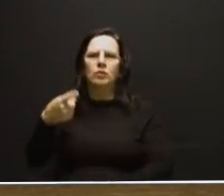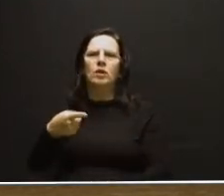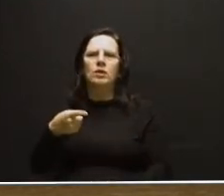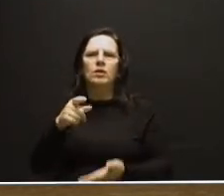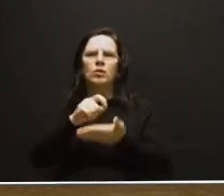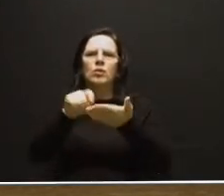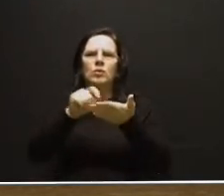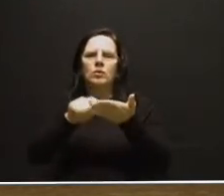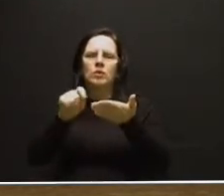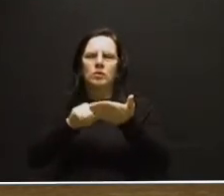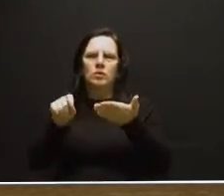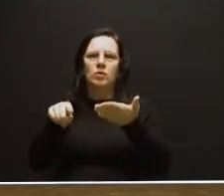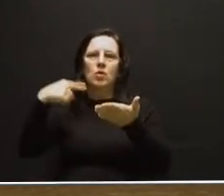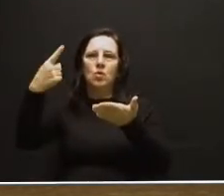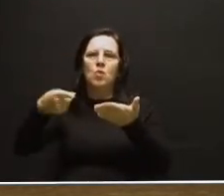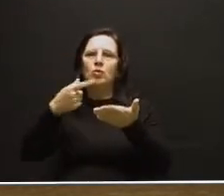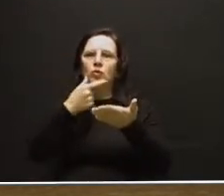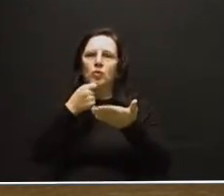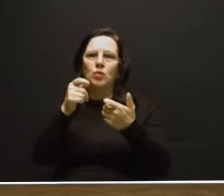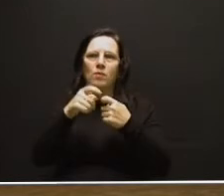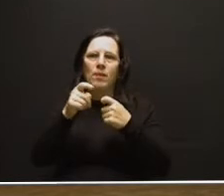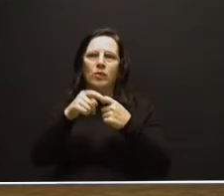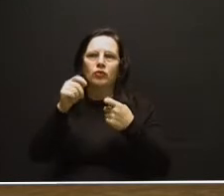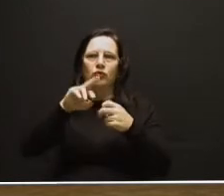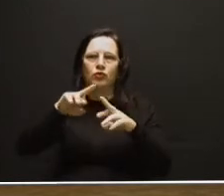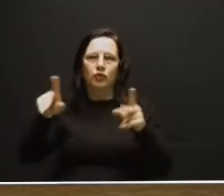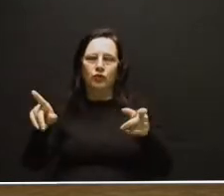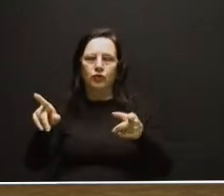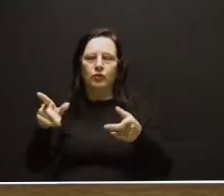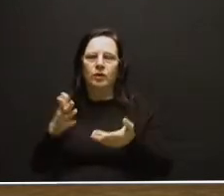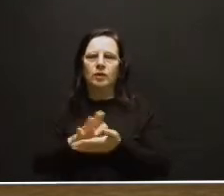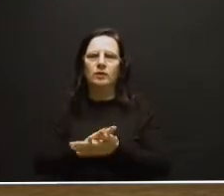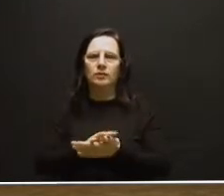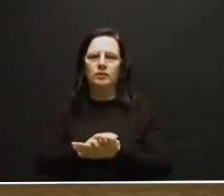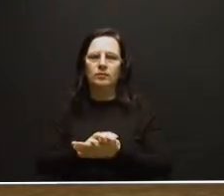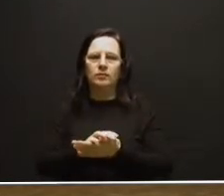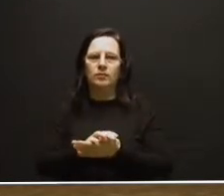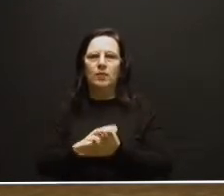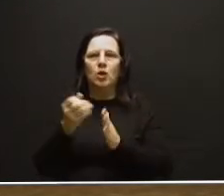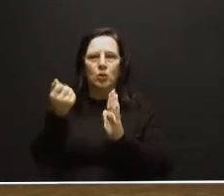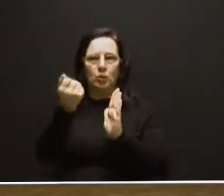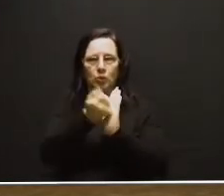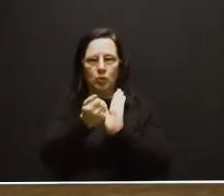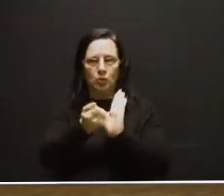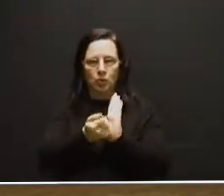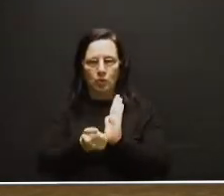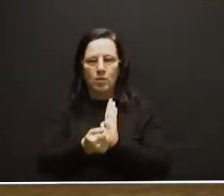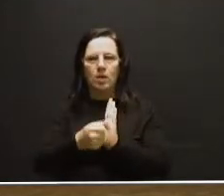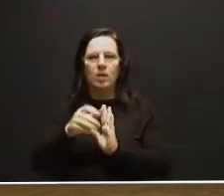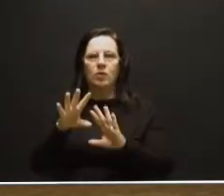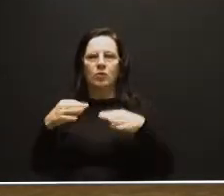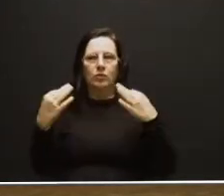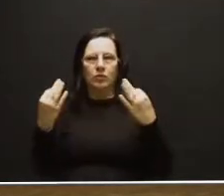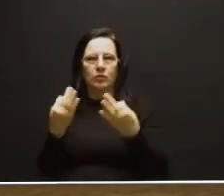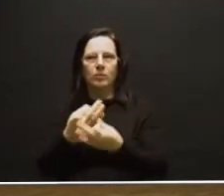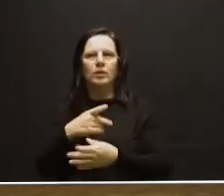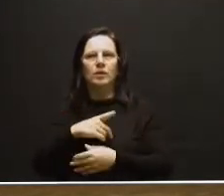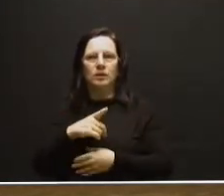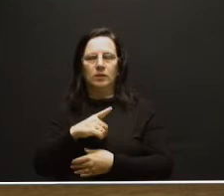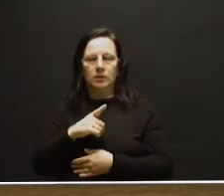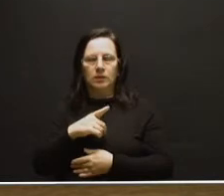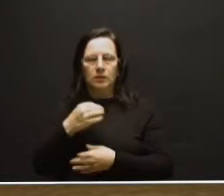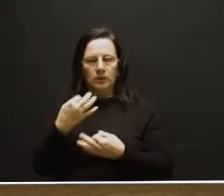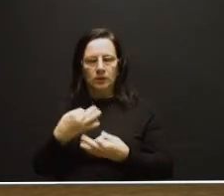e é atendido por um médico diferente esse médico não tem informação então esse documento que a família o paciente tem em mãos